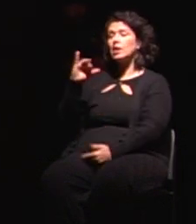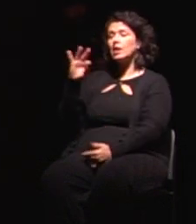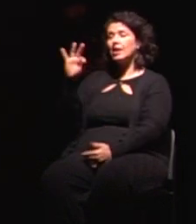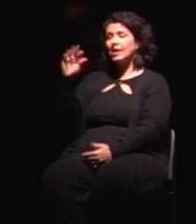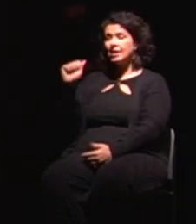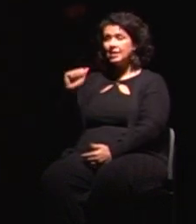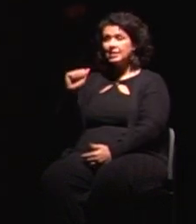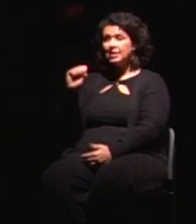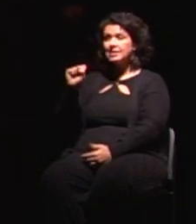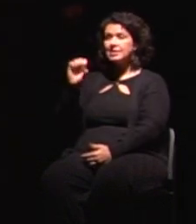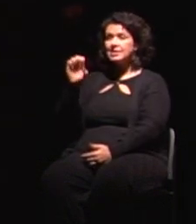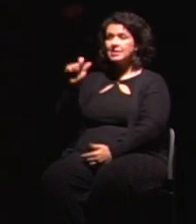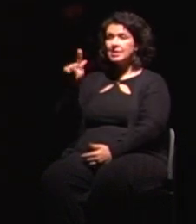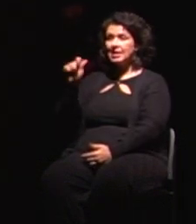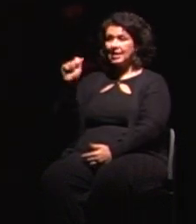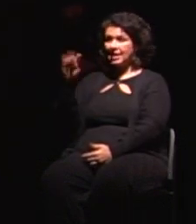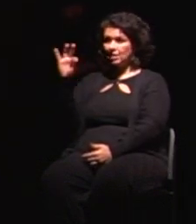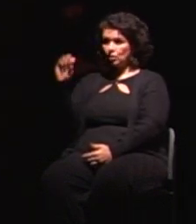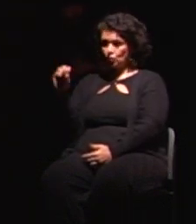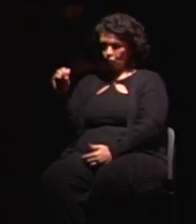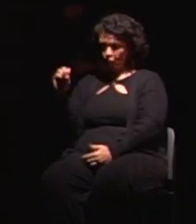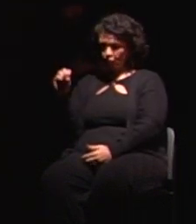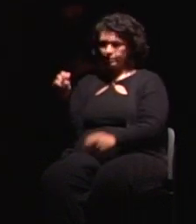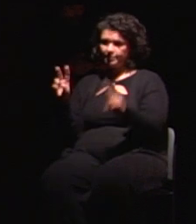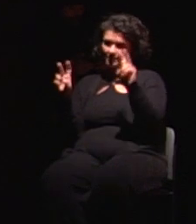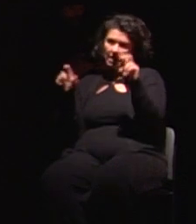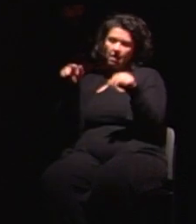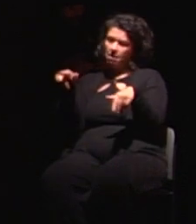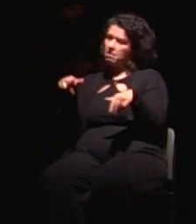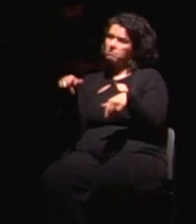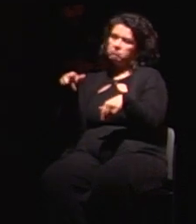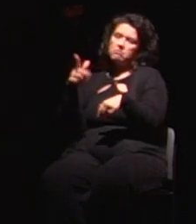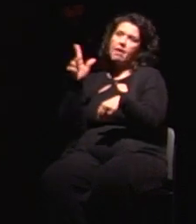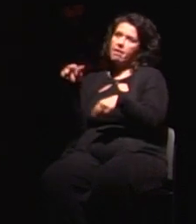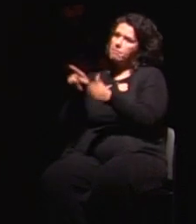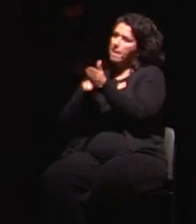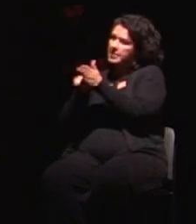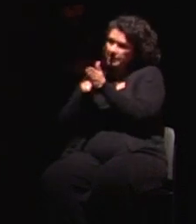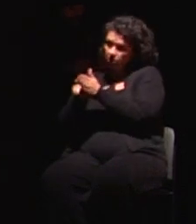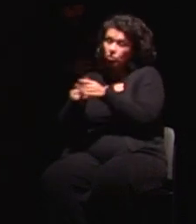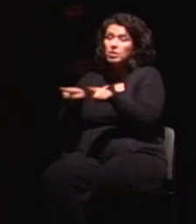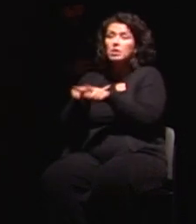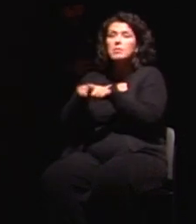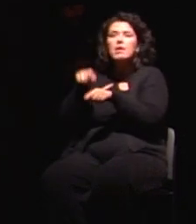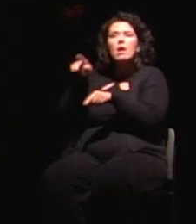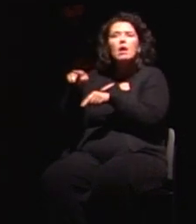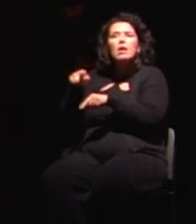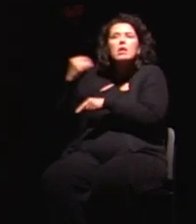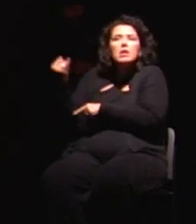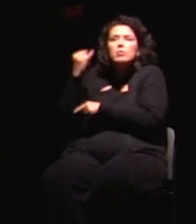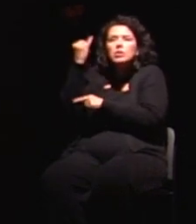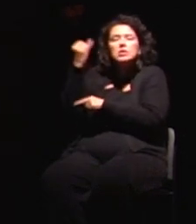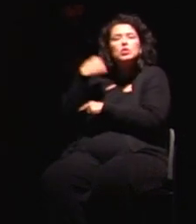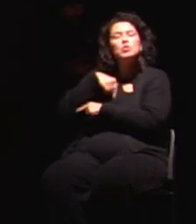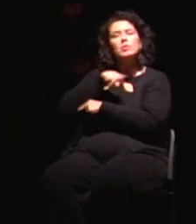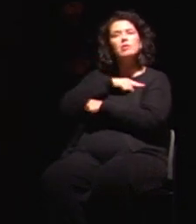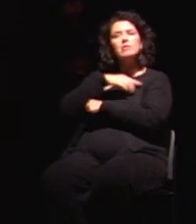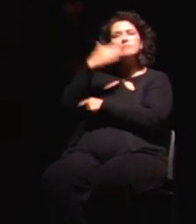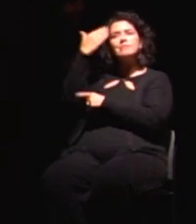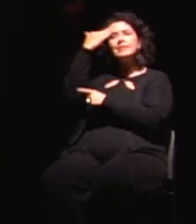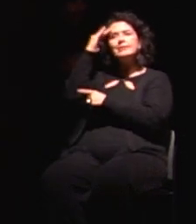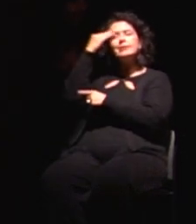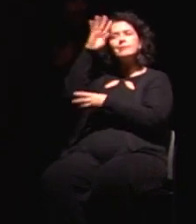presente. É uma grande pensadora que realmente foi fundamental para a gente